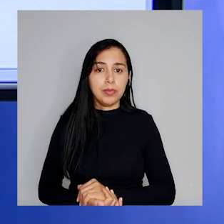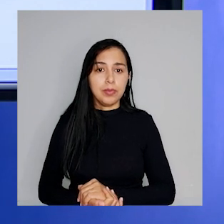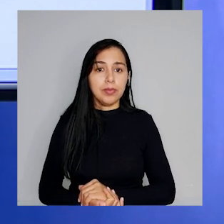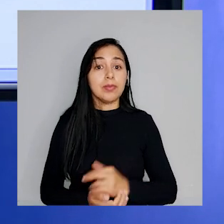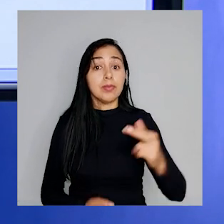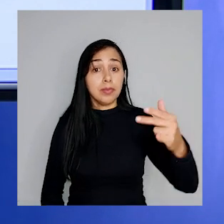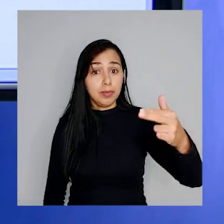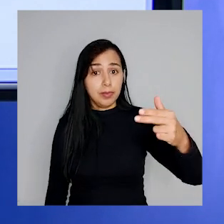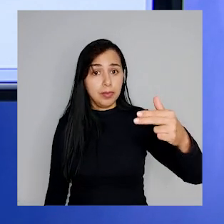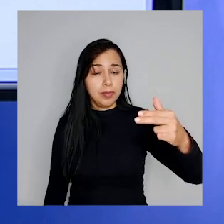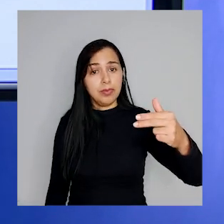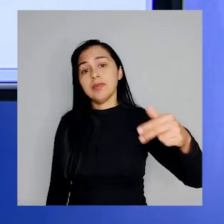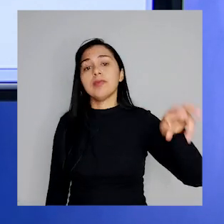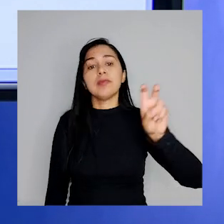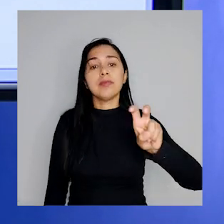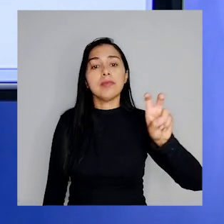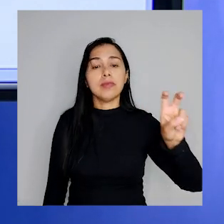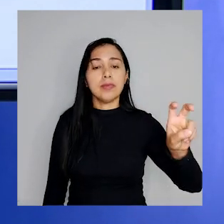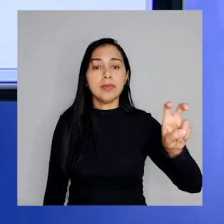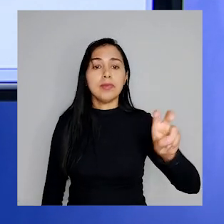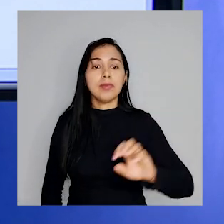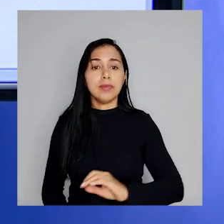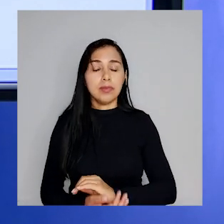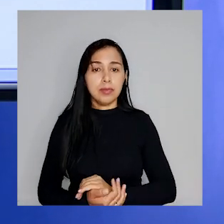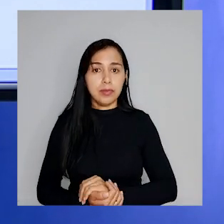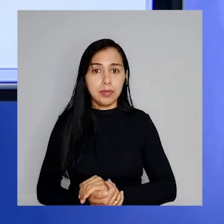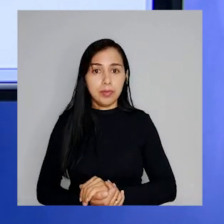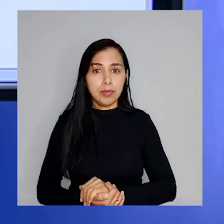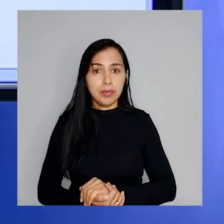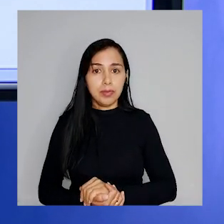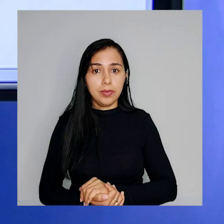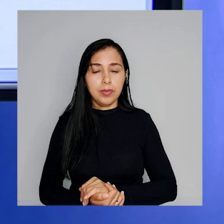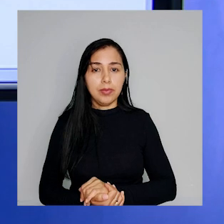cinza, igual a